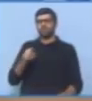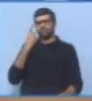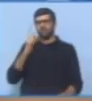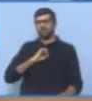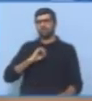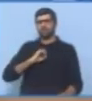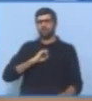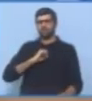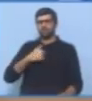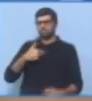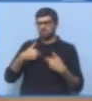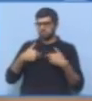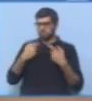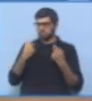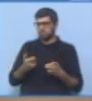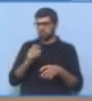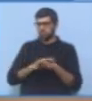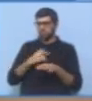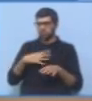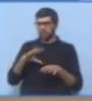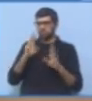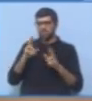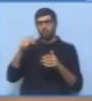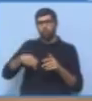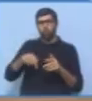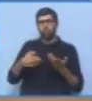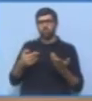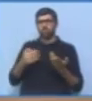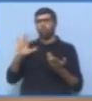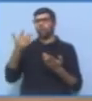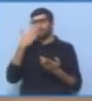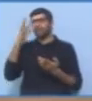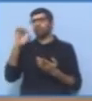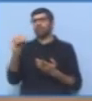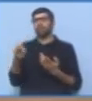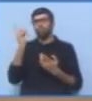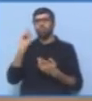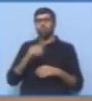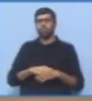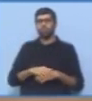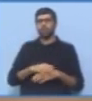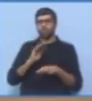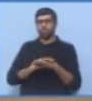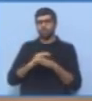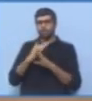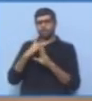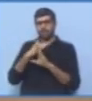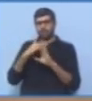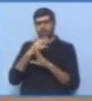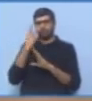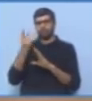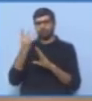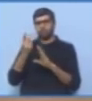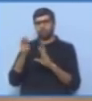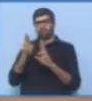vida não me ajuda muito, porque eu preciso da esperança para hoje, eu não preciso para quando eu tiver 80 anos. Para quando a esperança média de